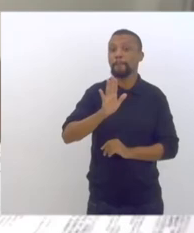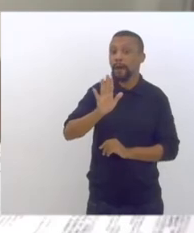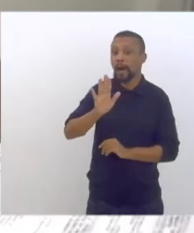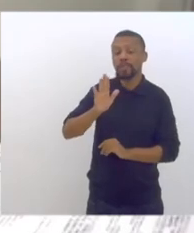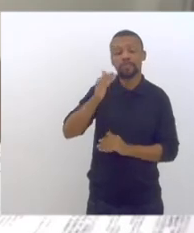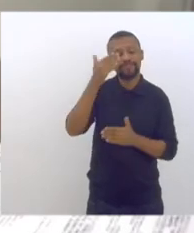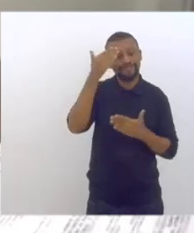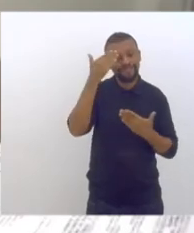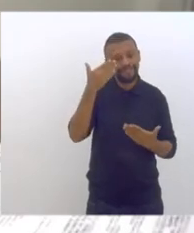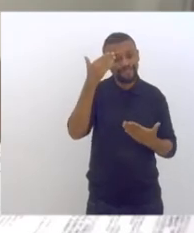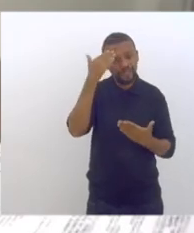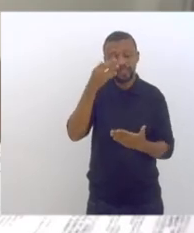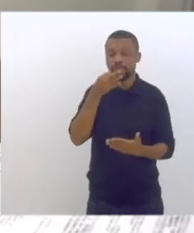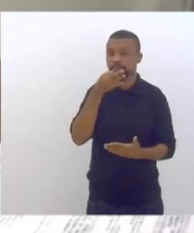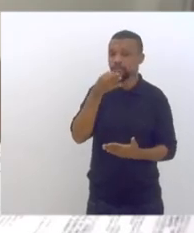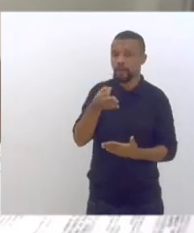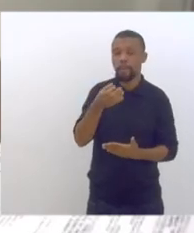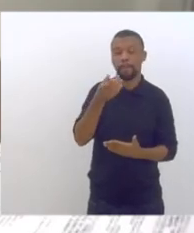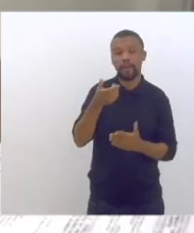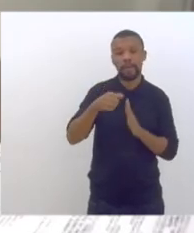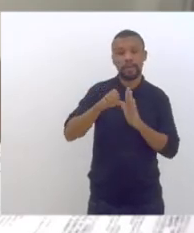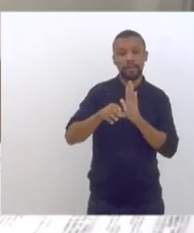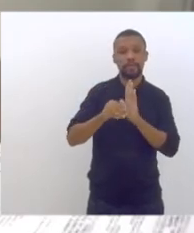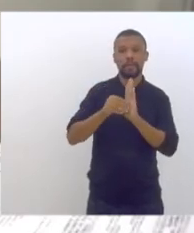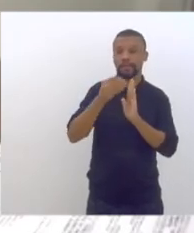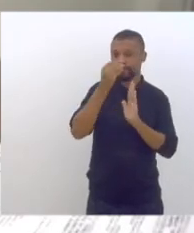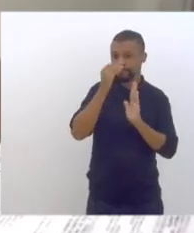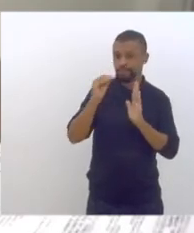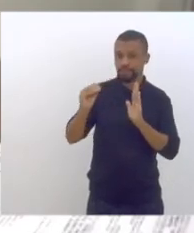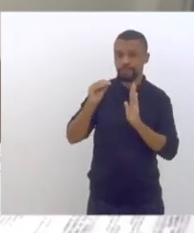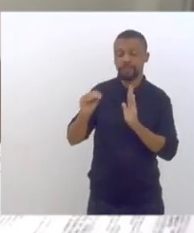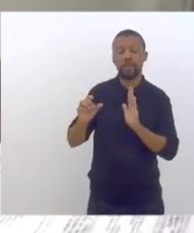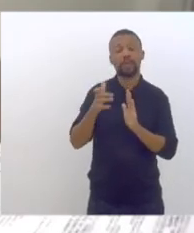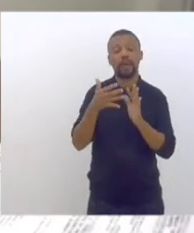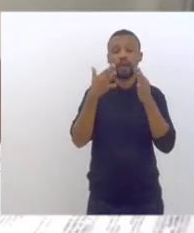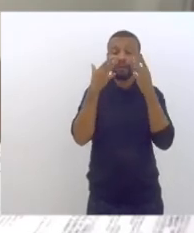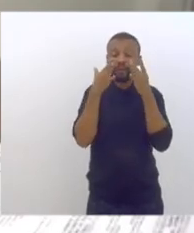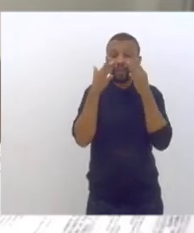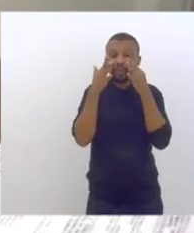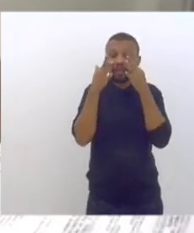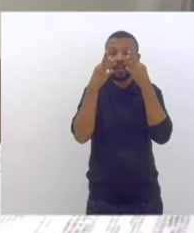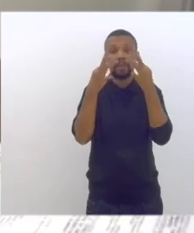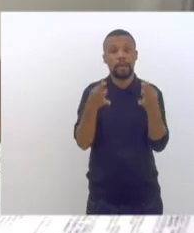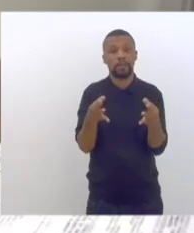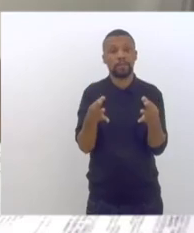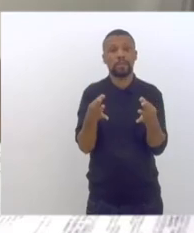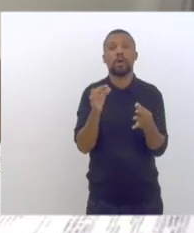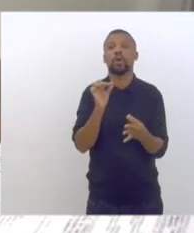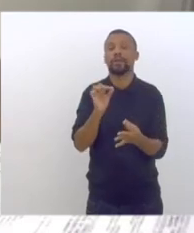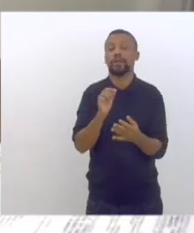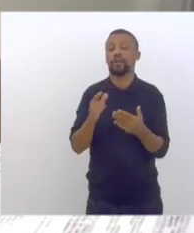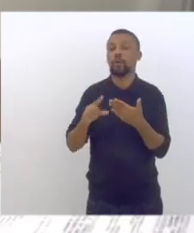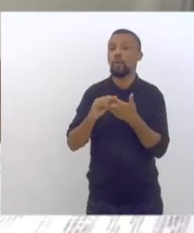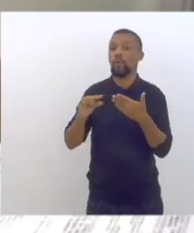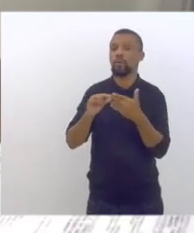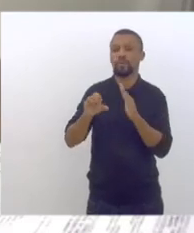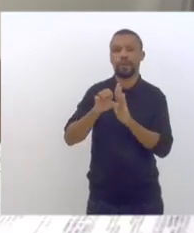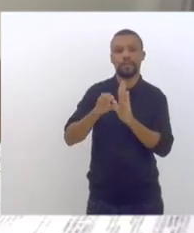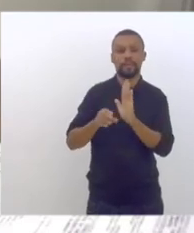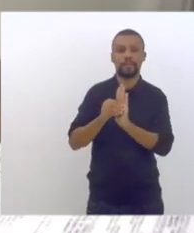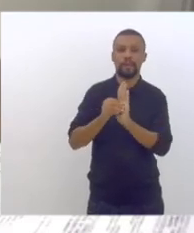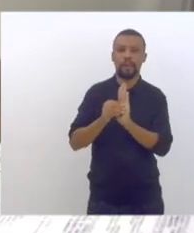nosso agradeço seu parecer pela rejeição das emendas como que era chamar atenção que nesse caso o autor das emendas